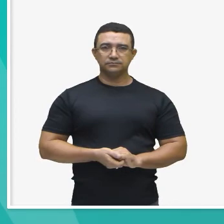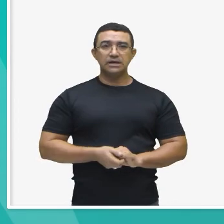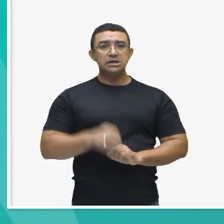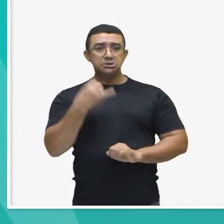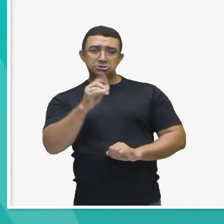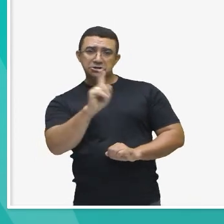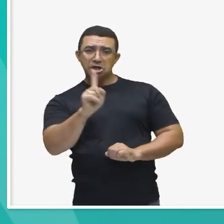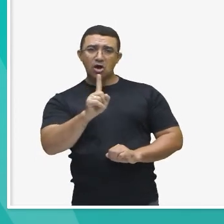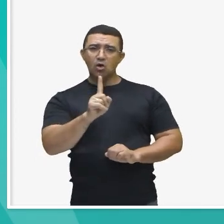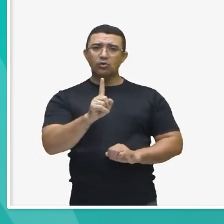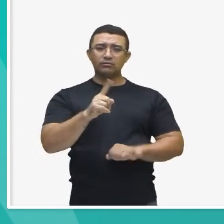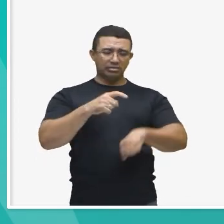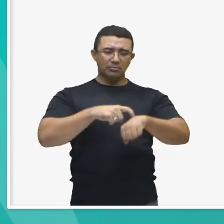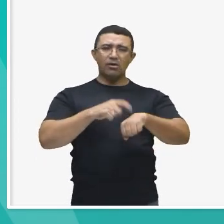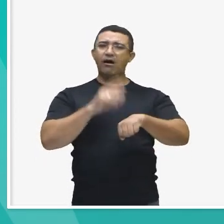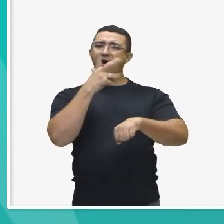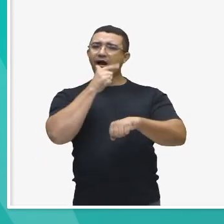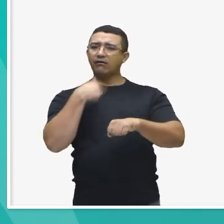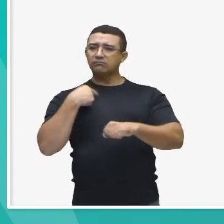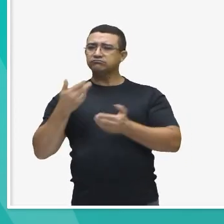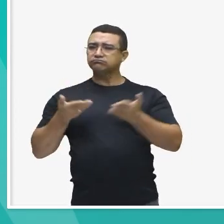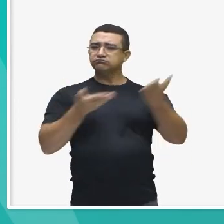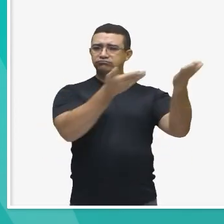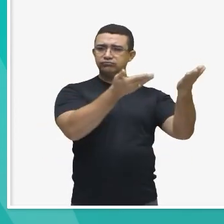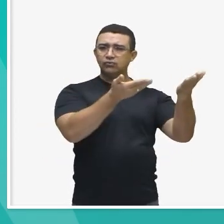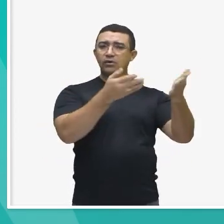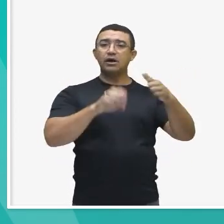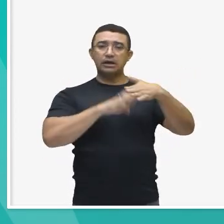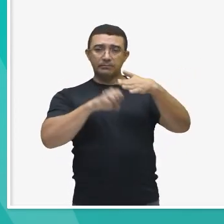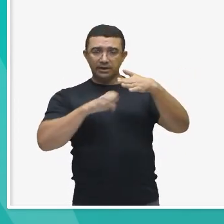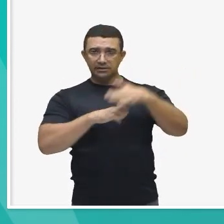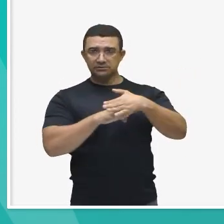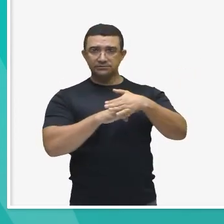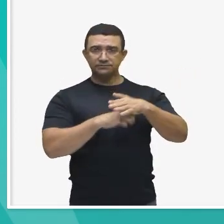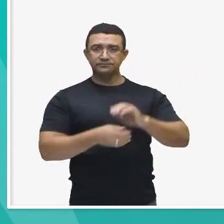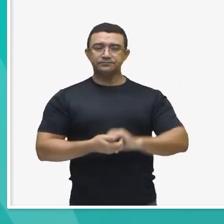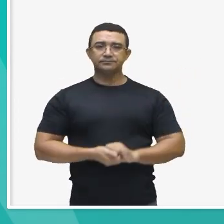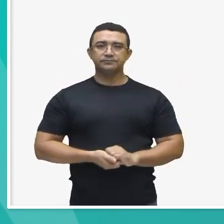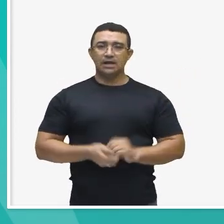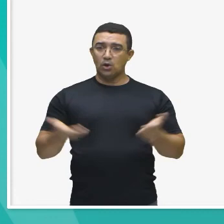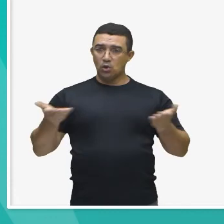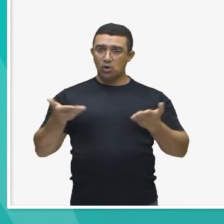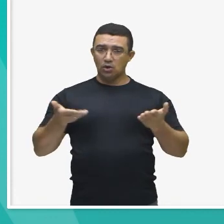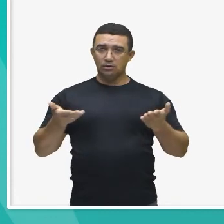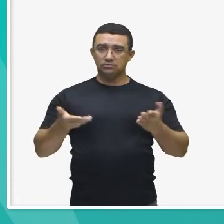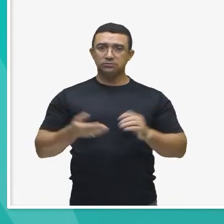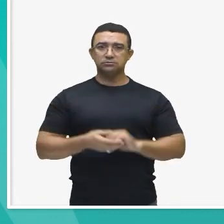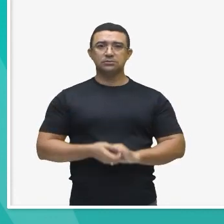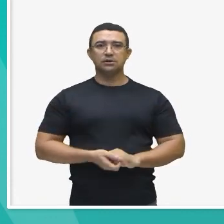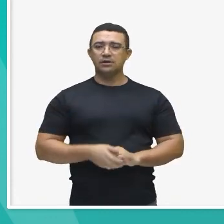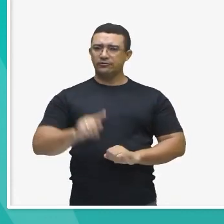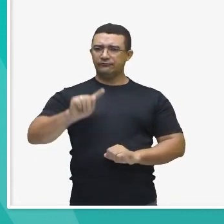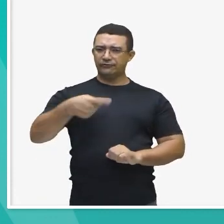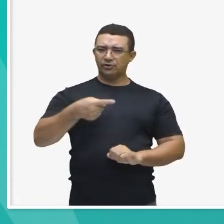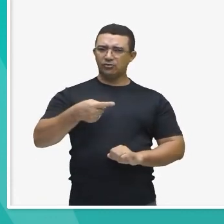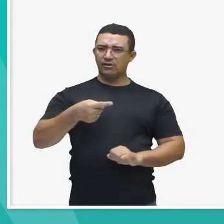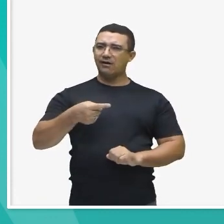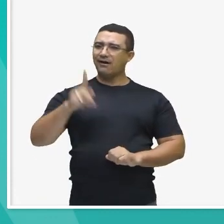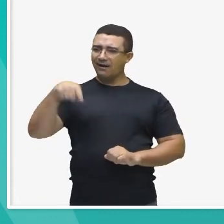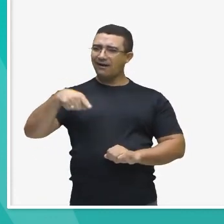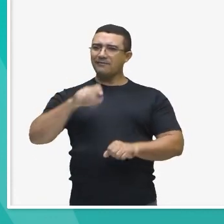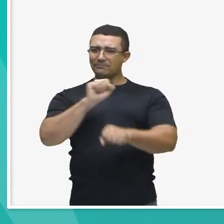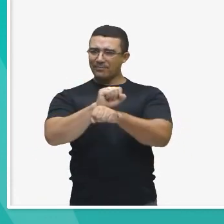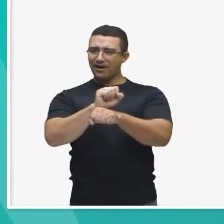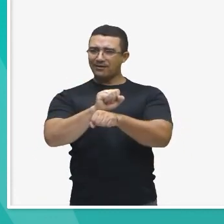tarde, encaminho minha empresa agora. Então, olha só, nós temos uma pausa aqui, né? Se não for muito